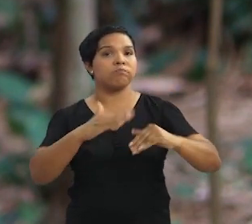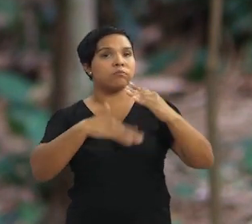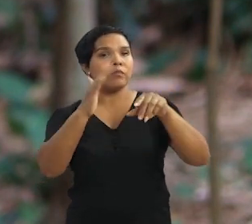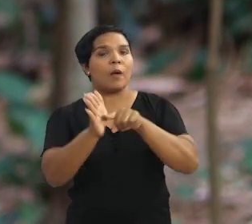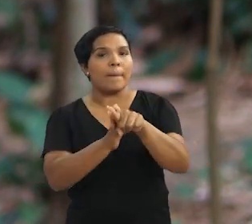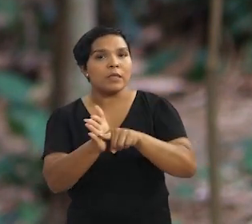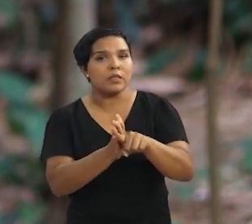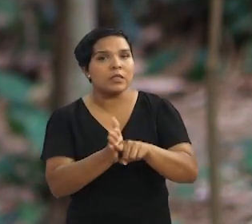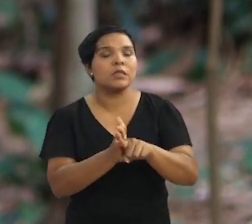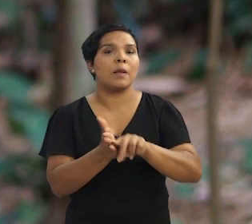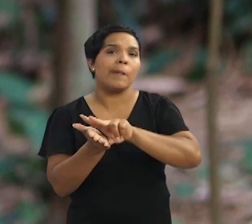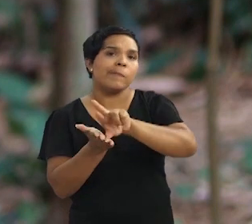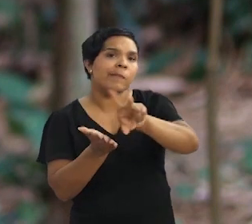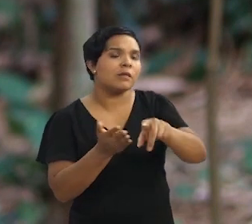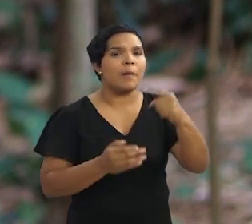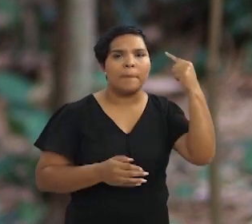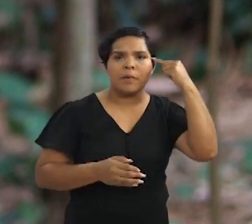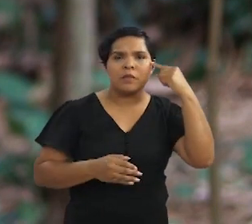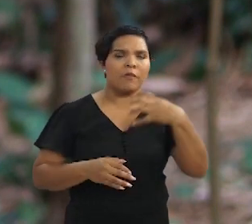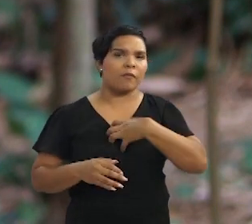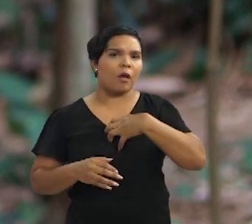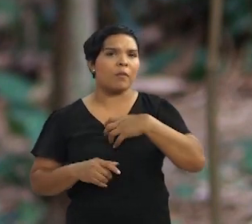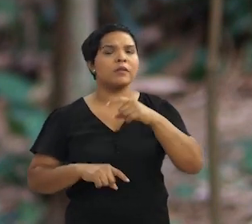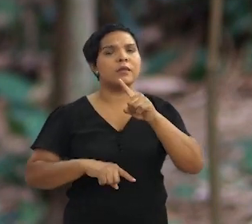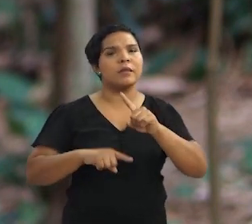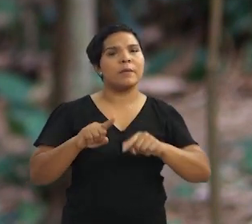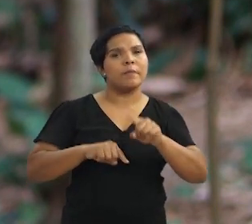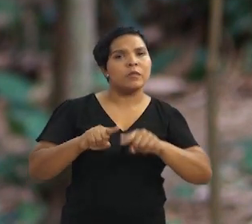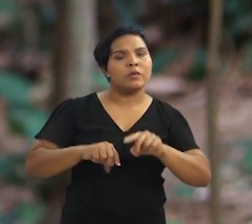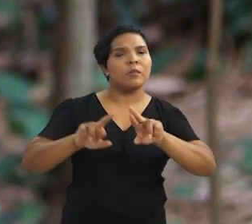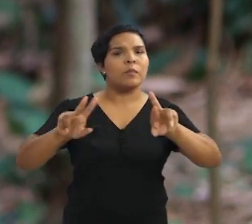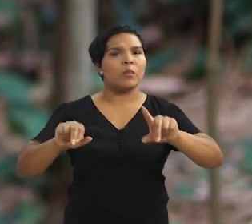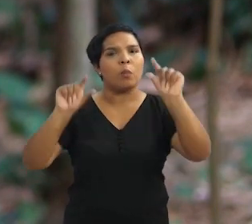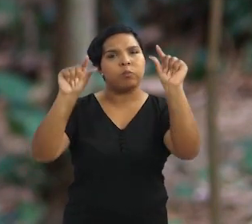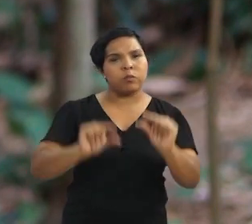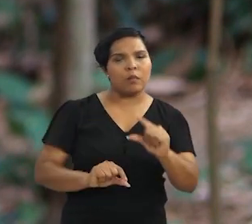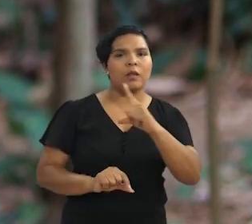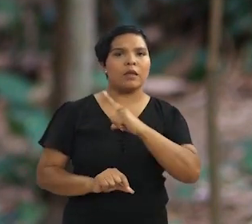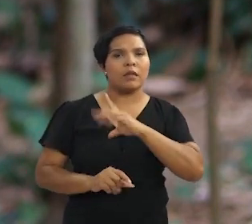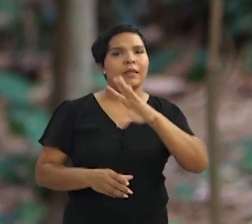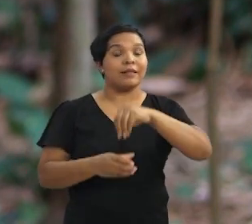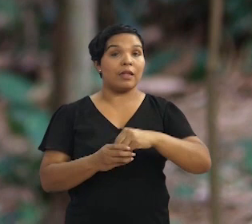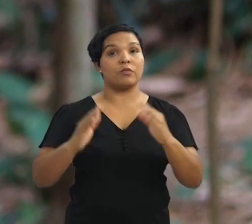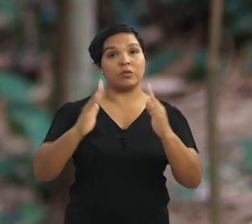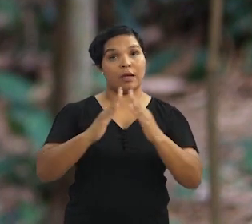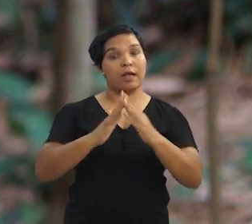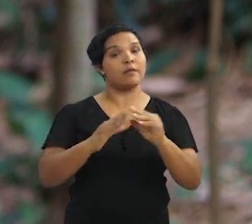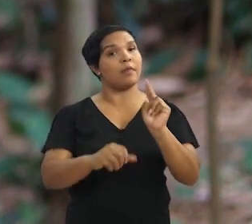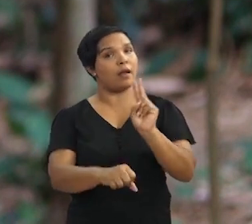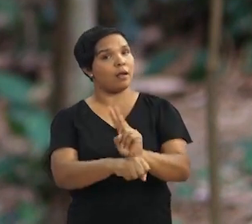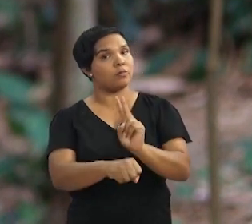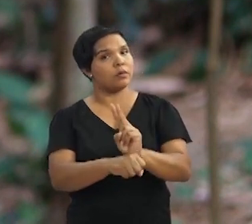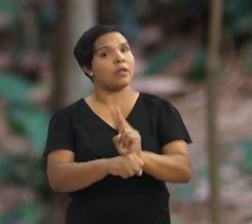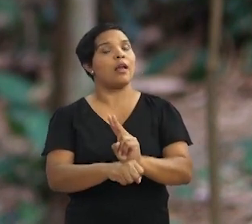uma pesquisa multidisciplinar para pensar formas e utilizar produtos de baixo custo e que muitas vezes temos dentro de casa